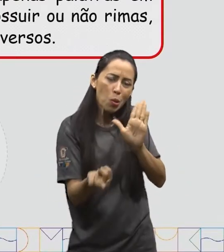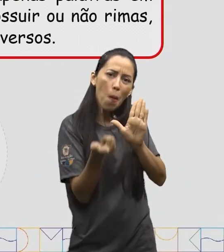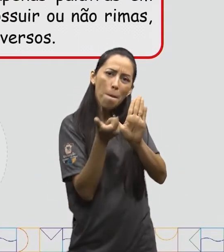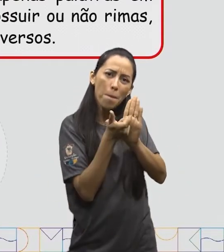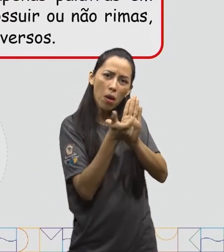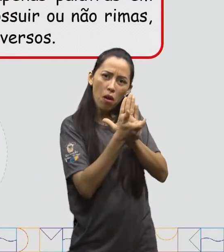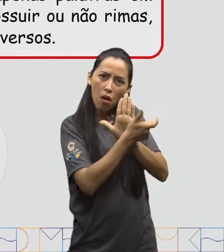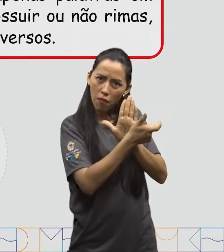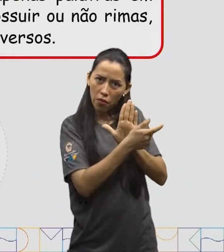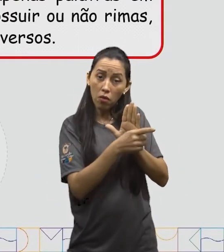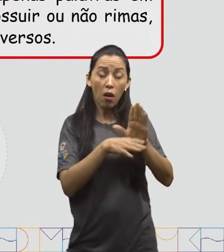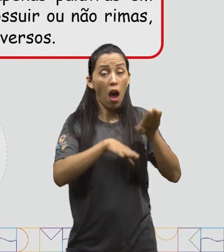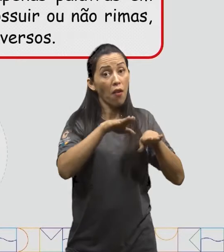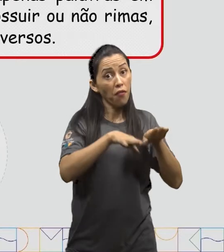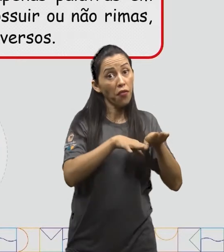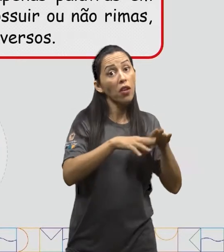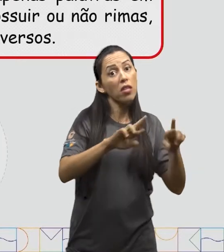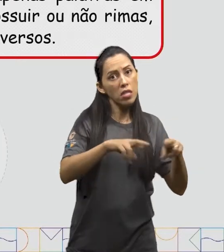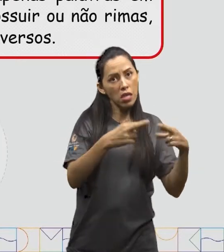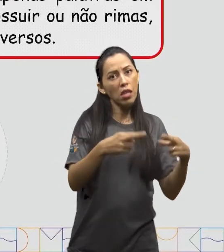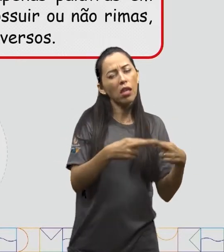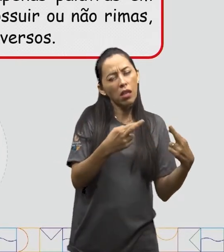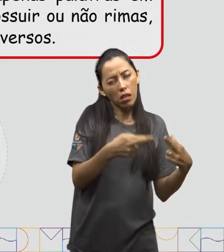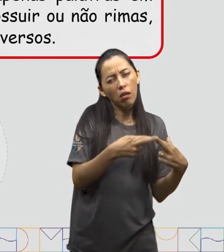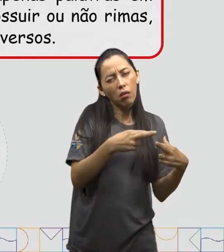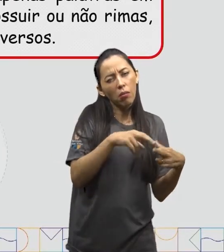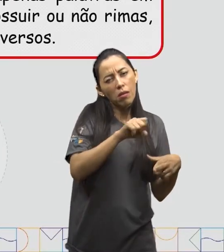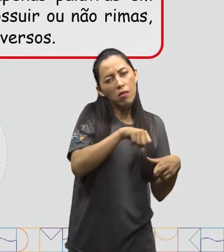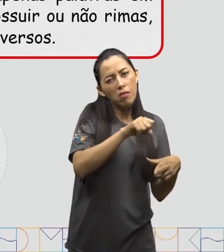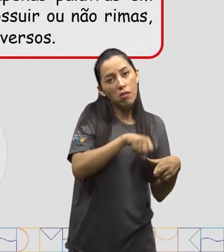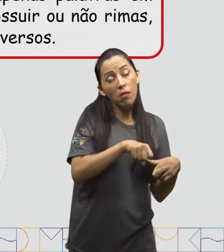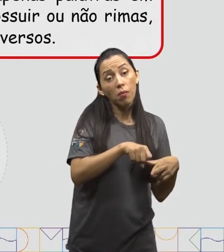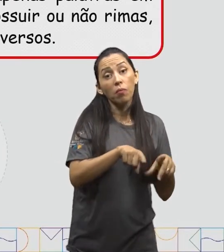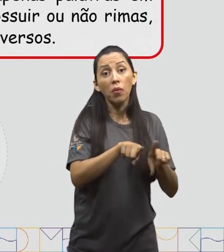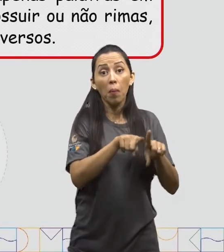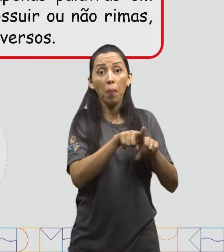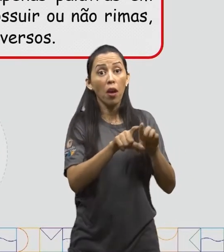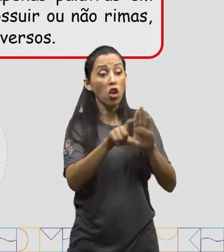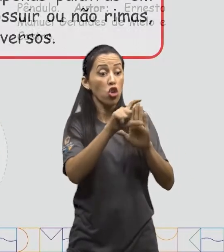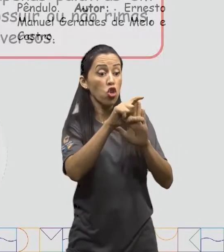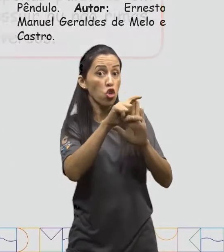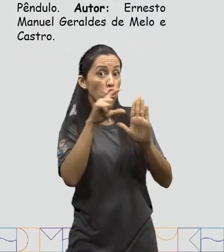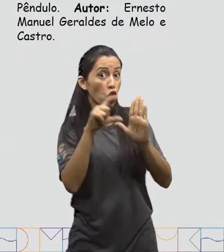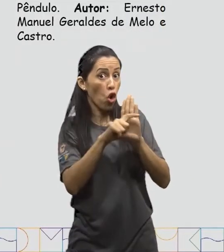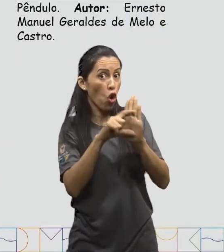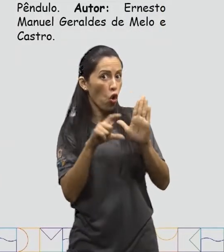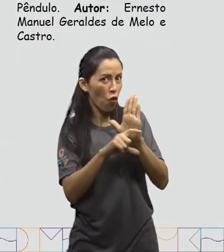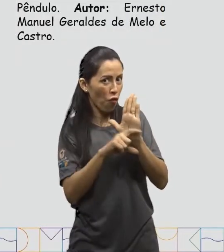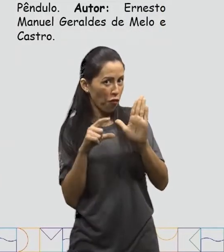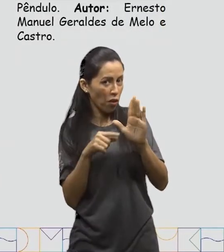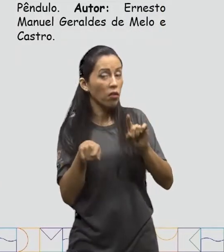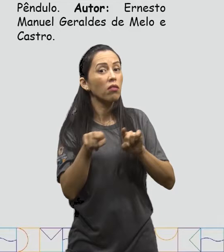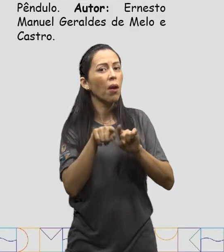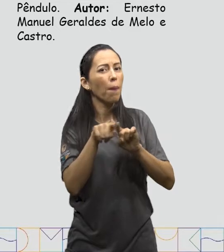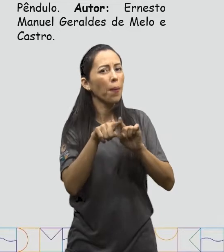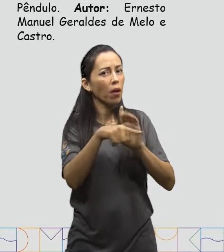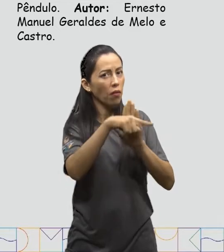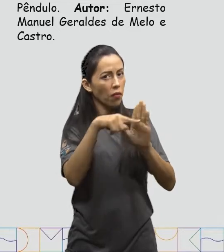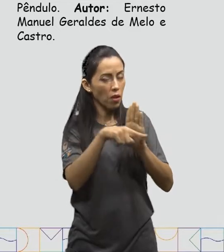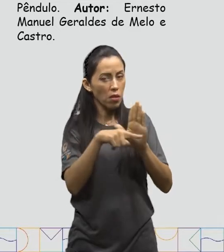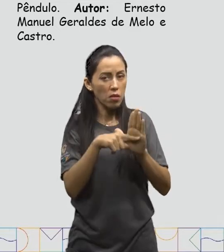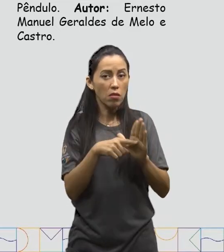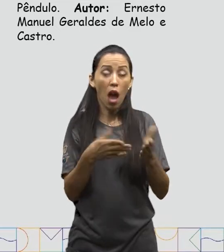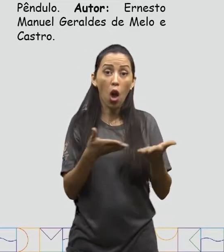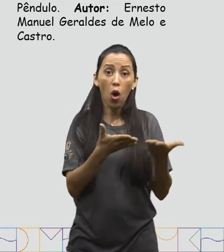Ele pode possuir ou não rimas e é escrito em estrofes e versos. Observe comigo